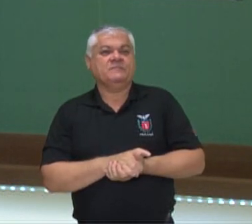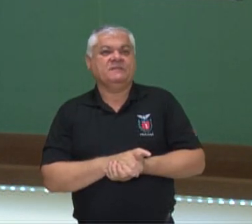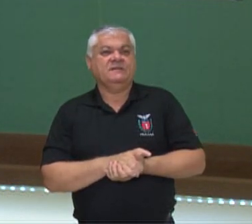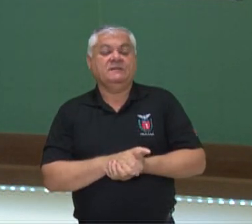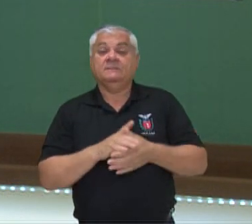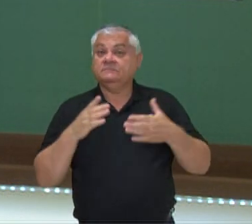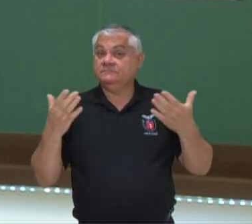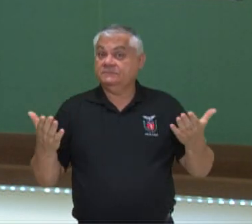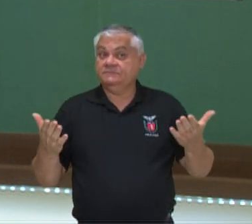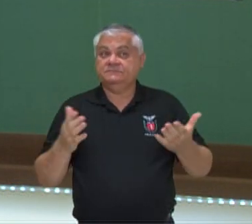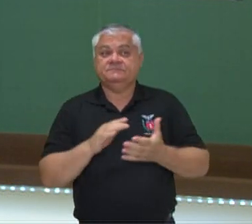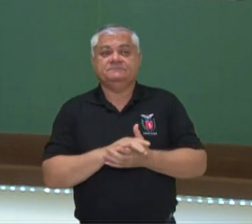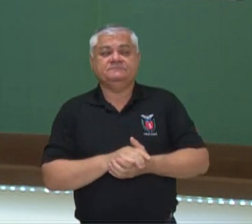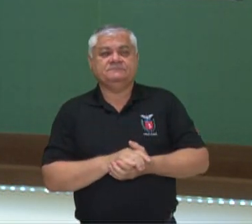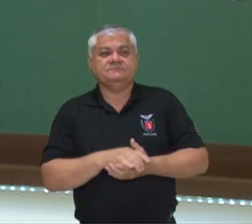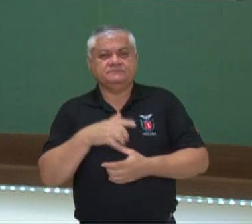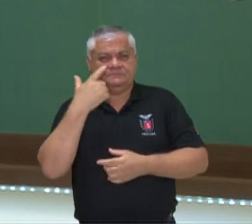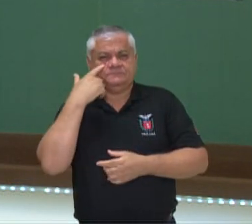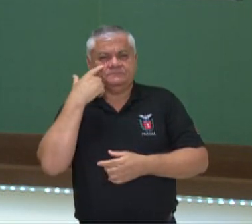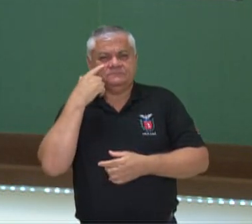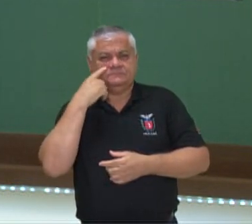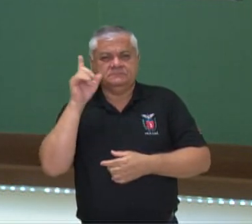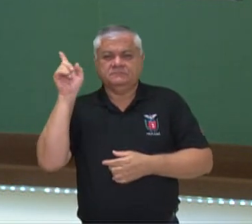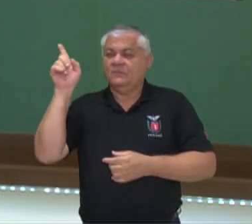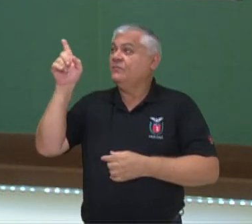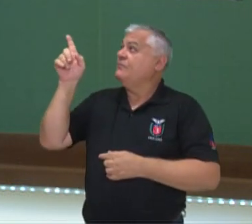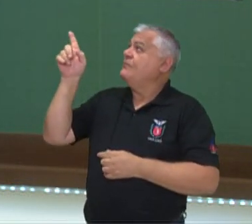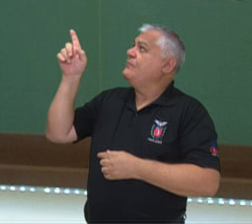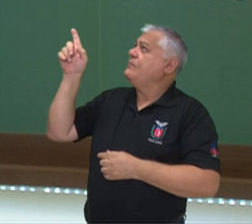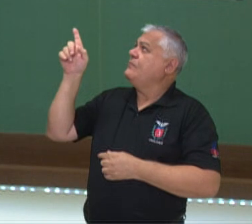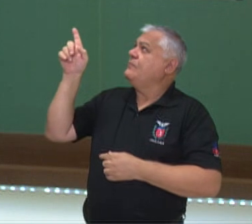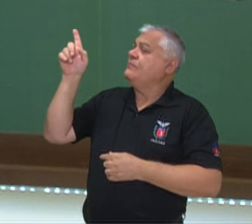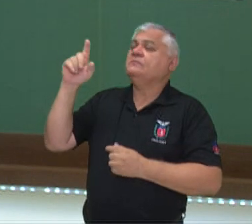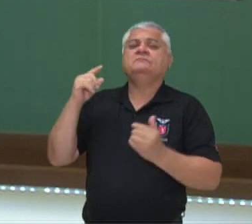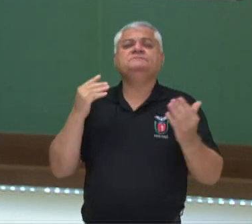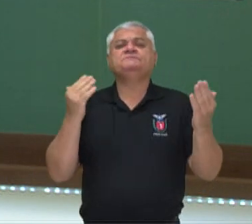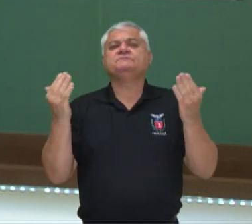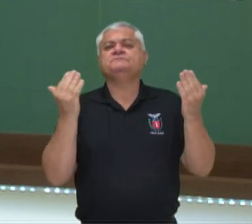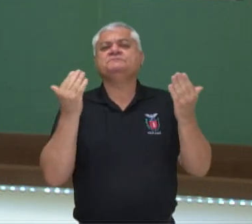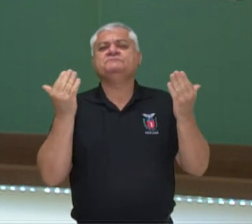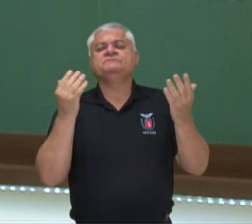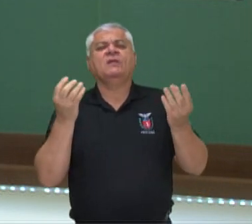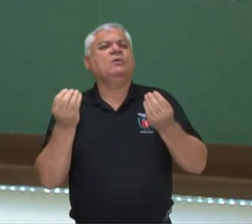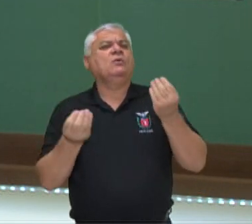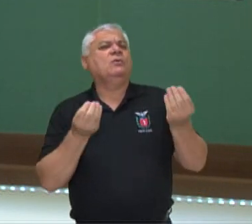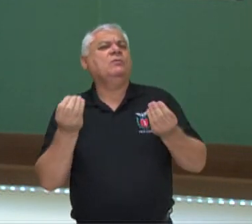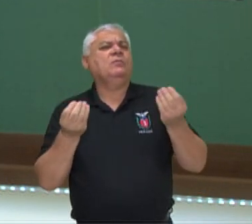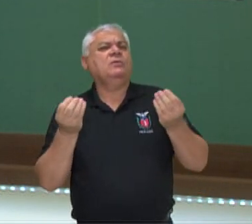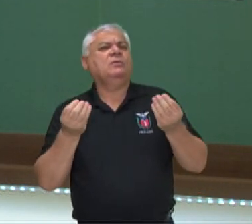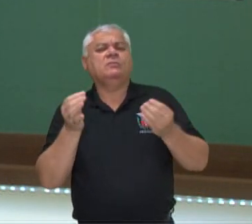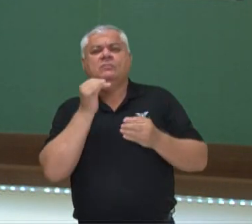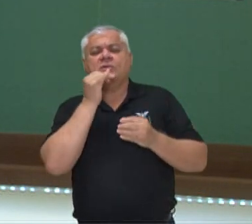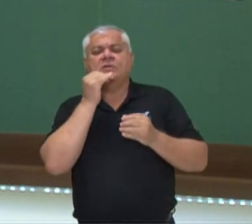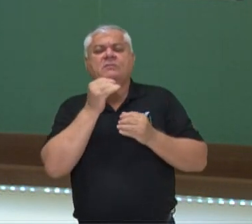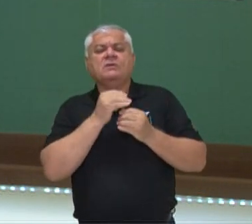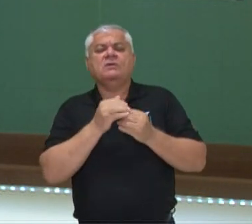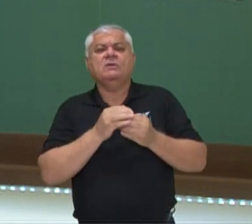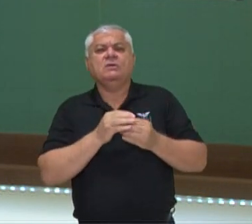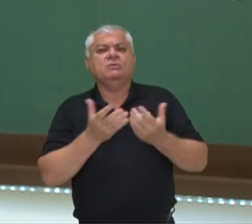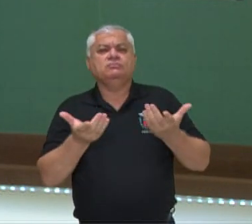Sendo assim, eu botei numa linha aqui para a gente poder comparar como que os jogos